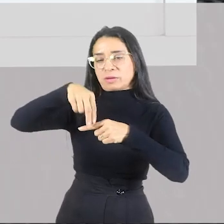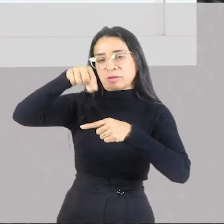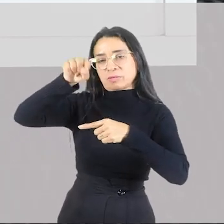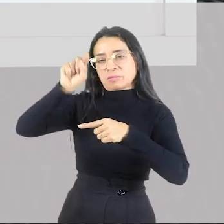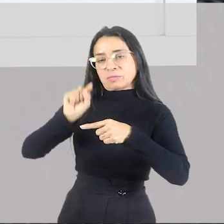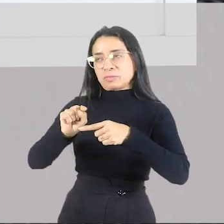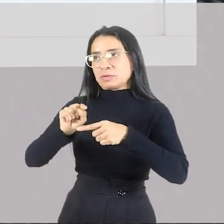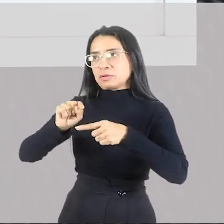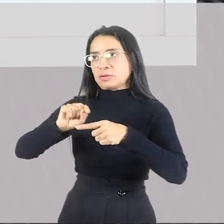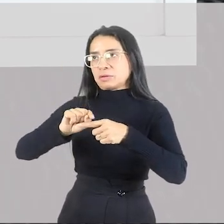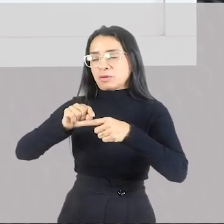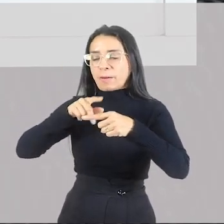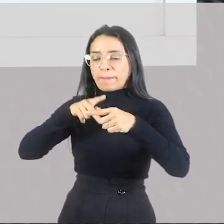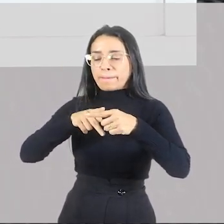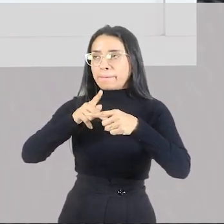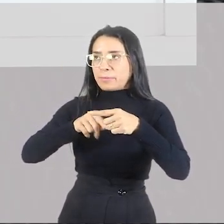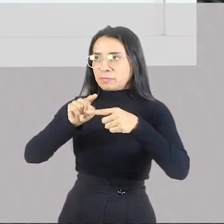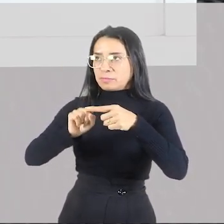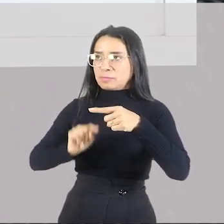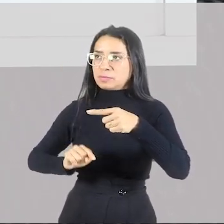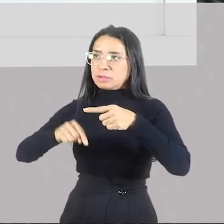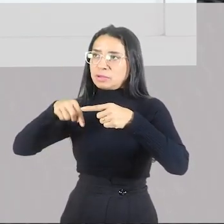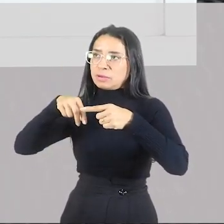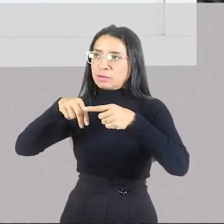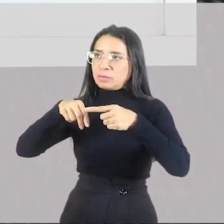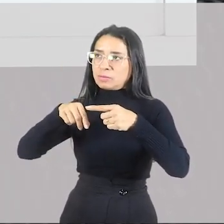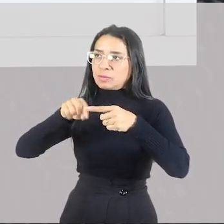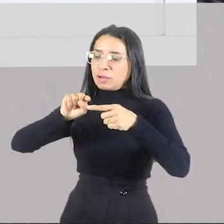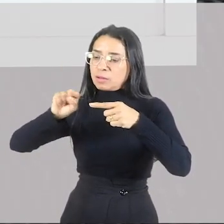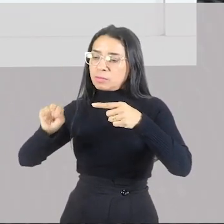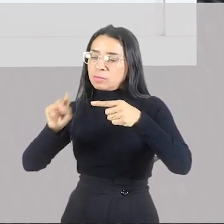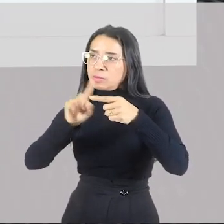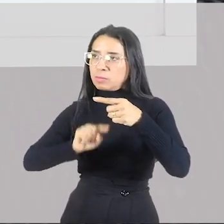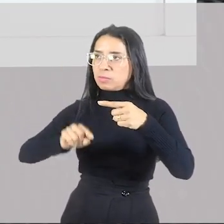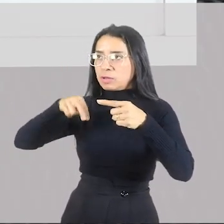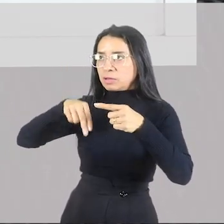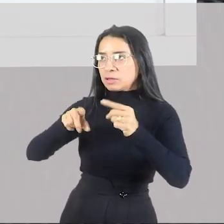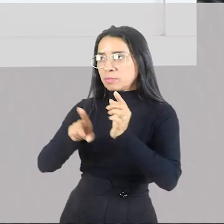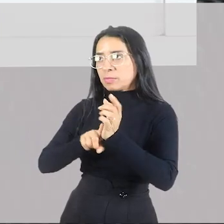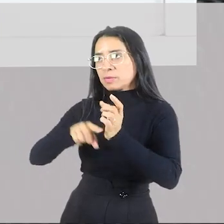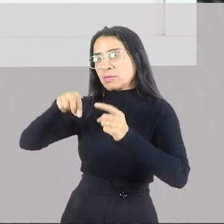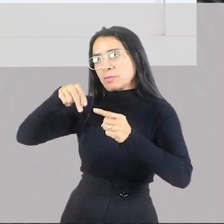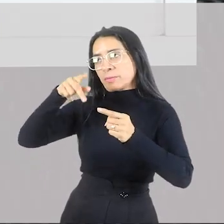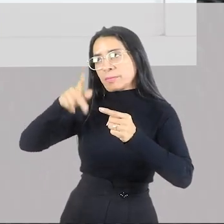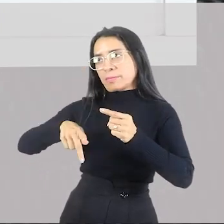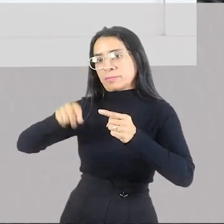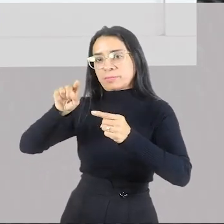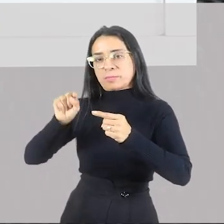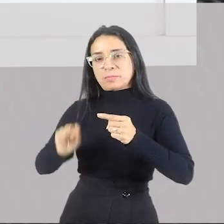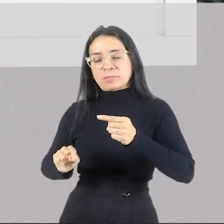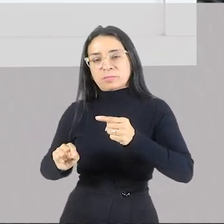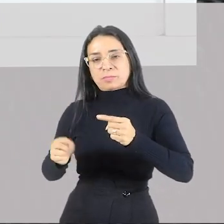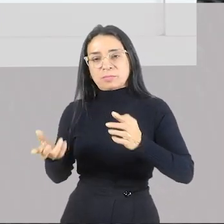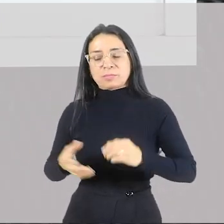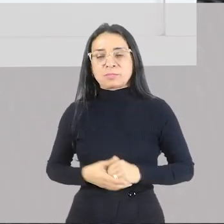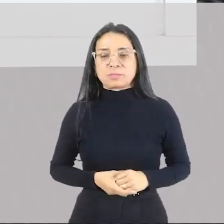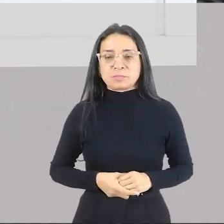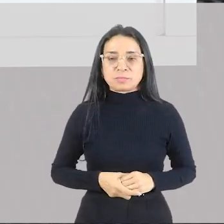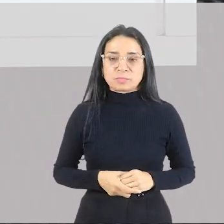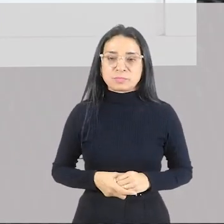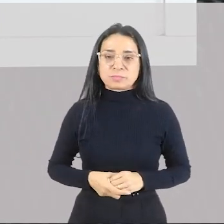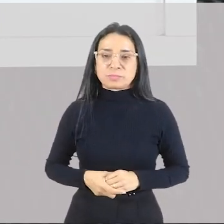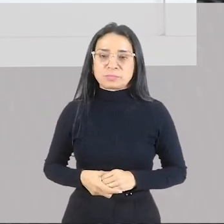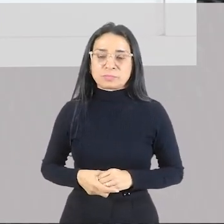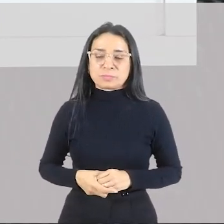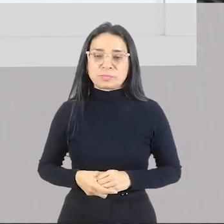que multiplica n menos P fatorial. Nesse caso, meu n aqui é 10 e meu P é 3. Então, vamos lá. Você vai ter